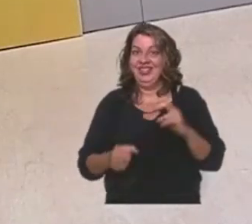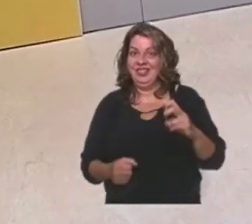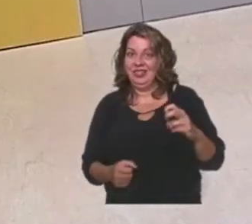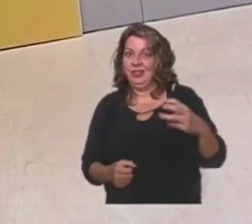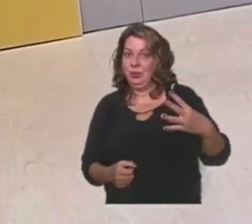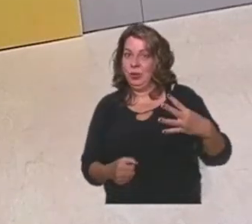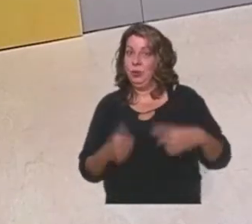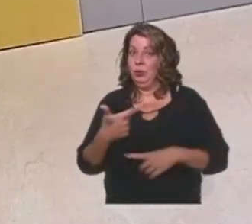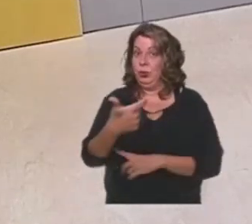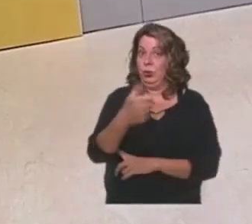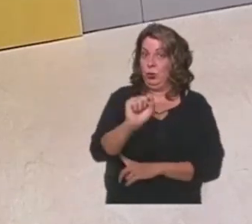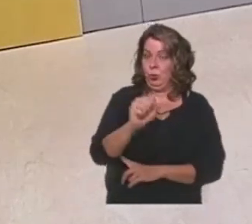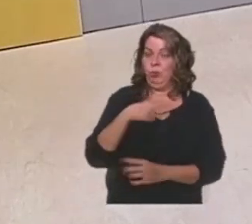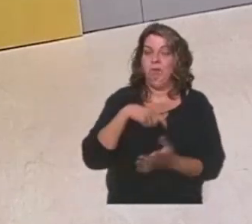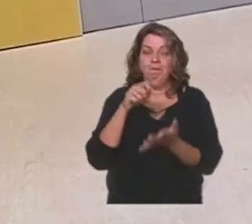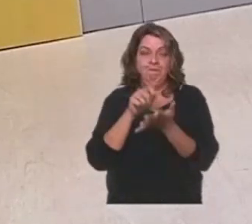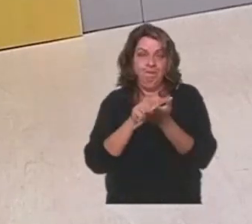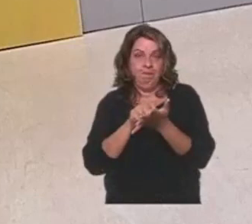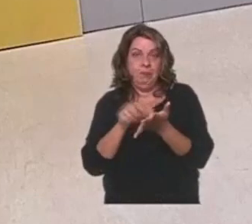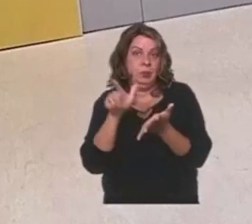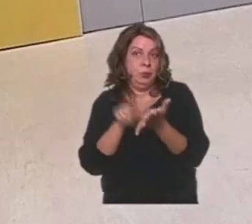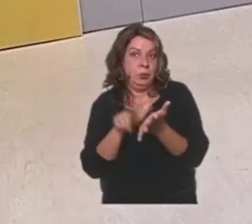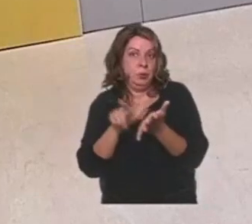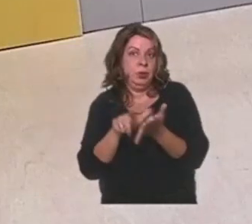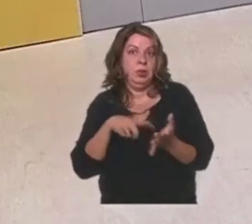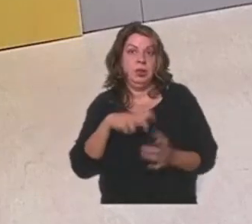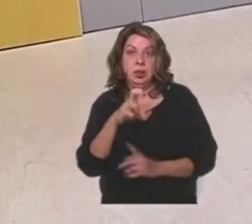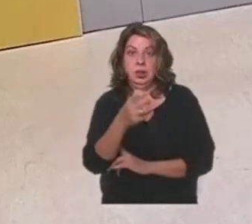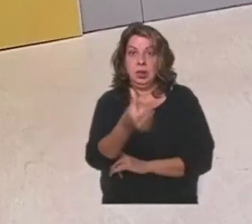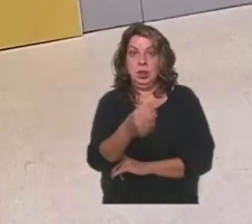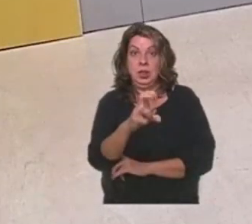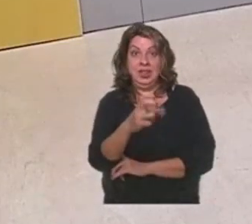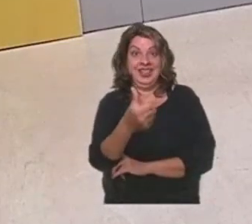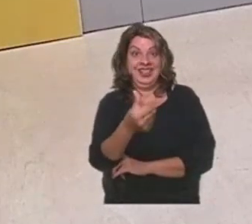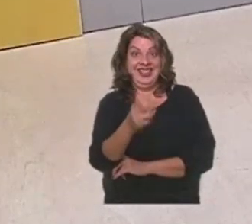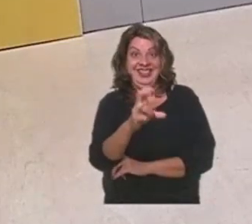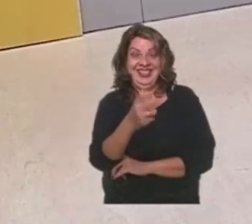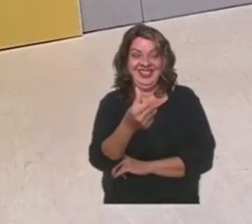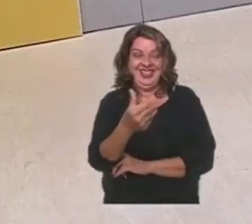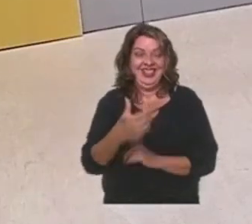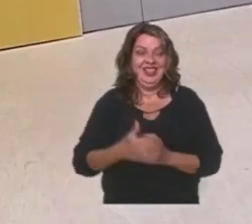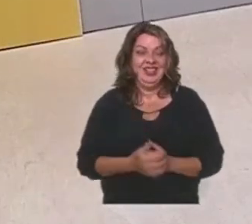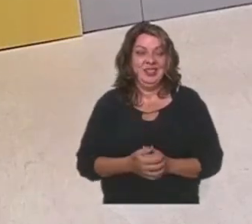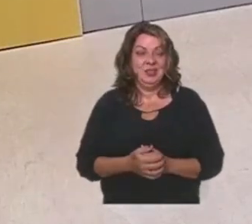28. Marque aí o 28 e o 56.